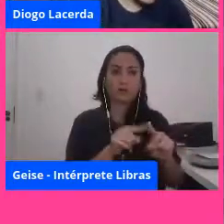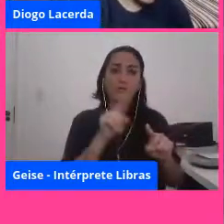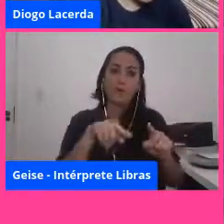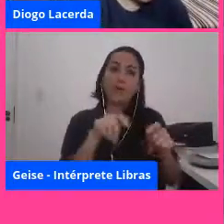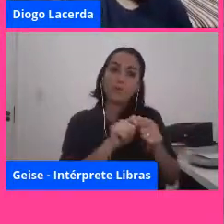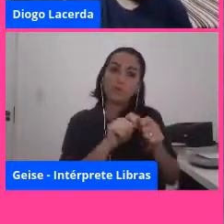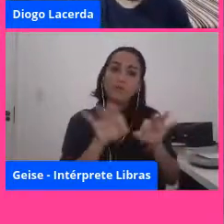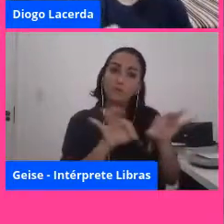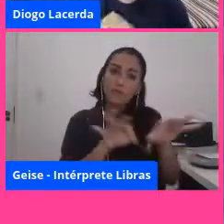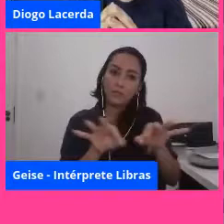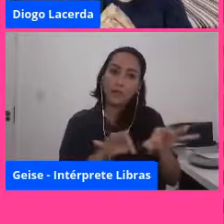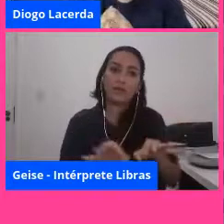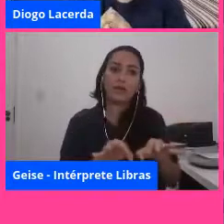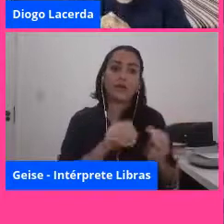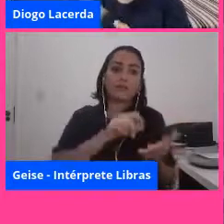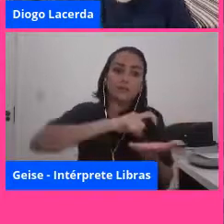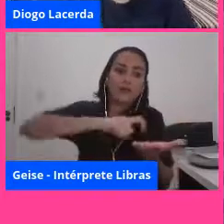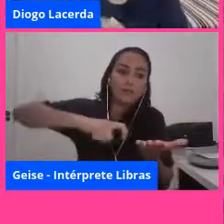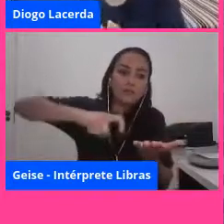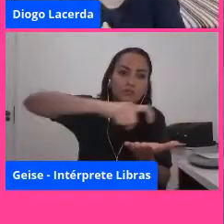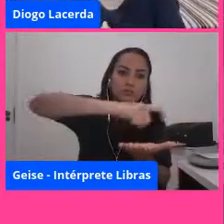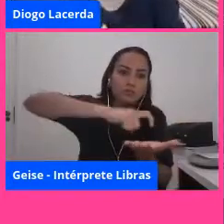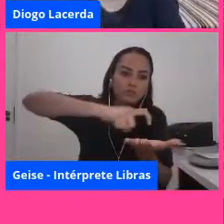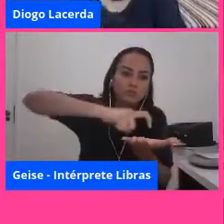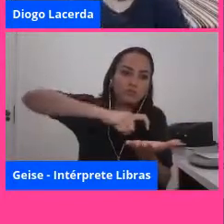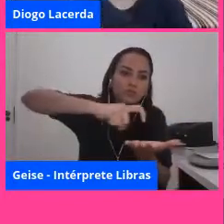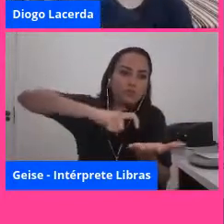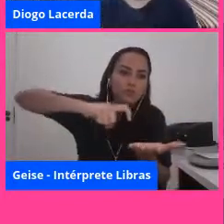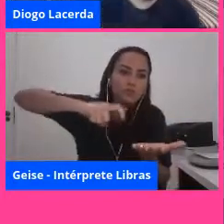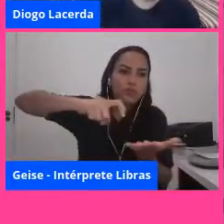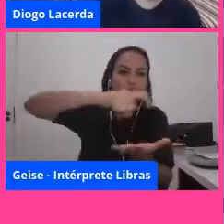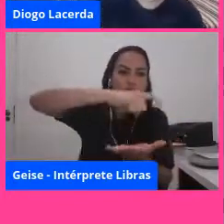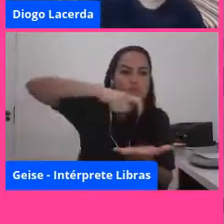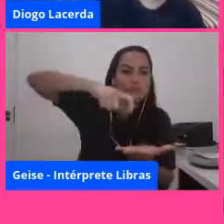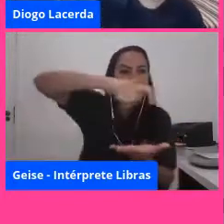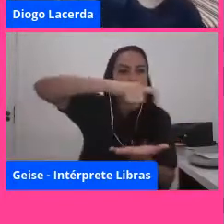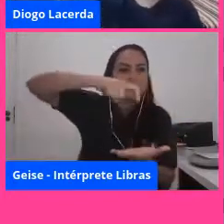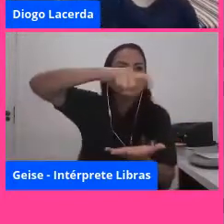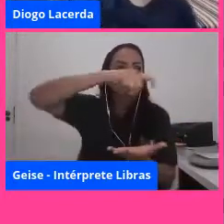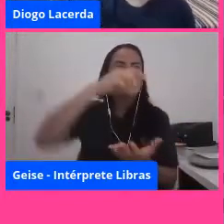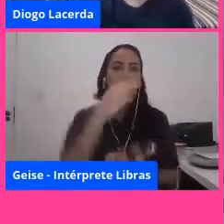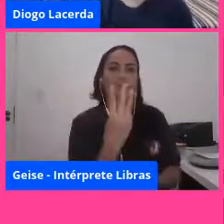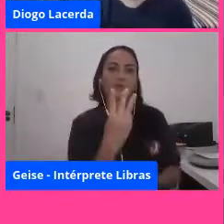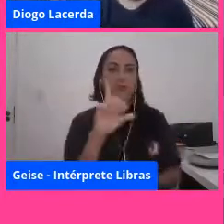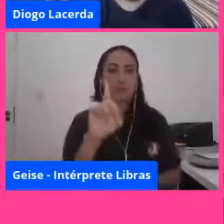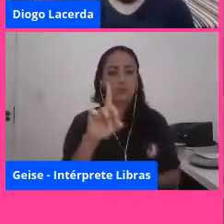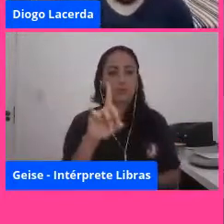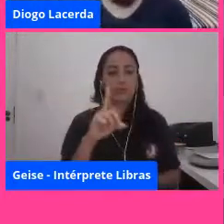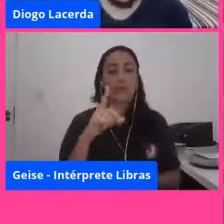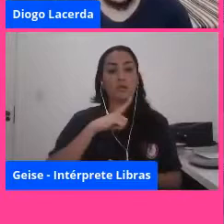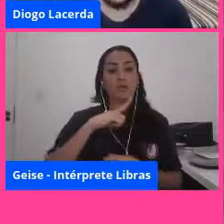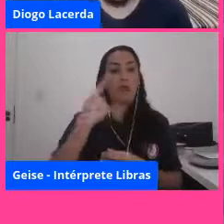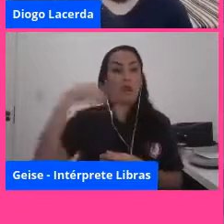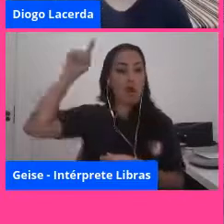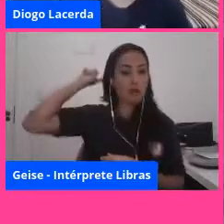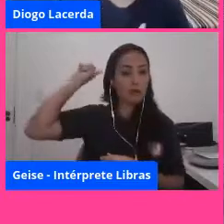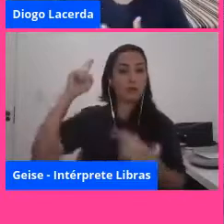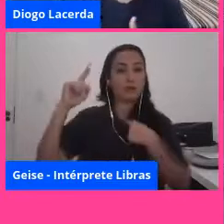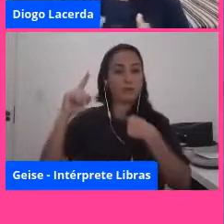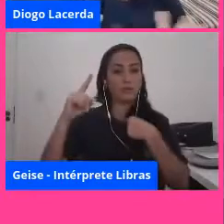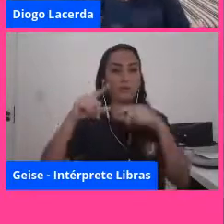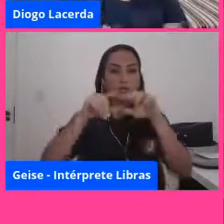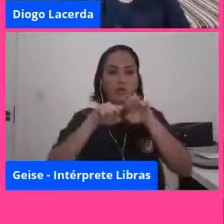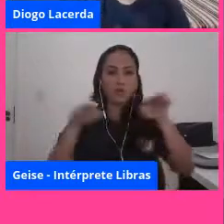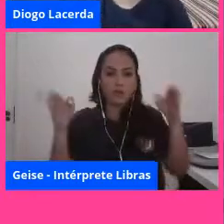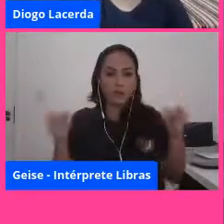peças que vocês podem ver aqui do meu lado foram feitas. Essa máquina preta que está aqui atrás de mim também é uma impressora